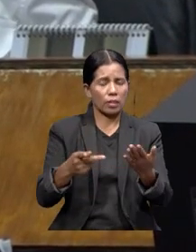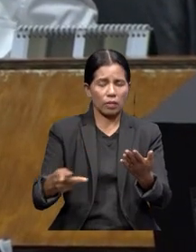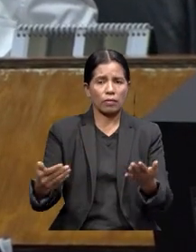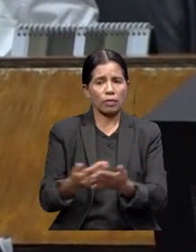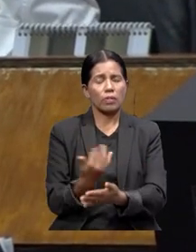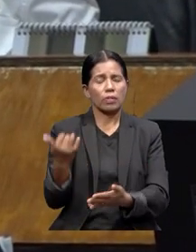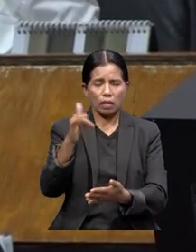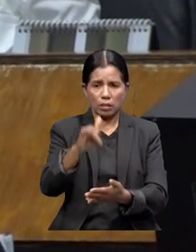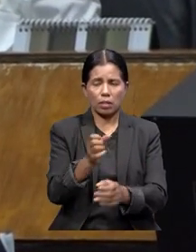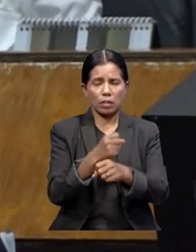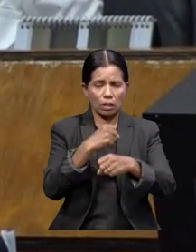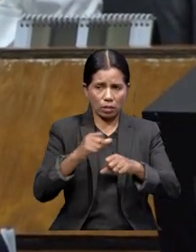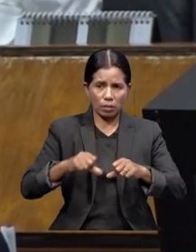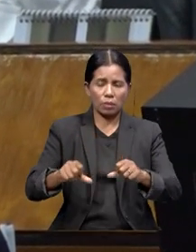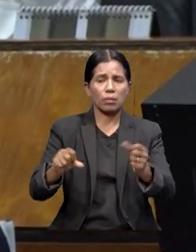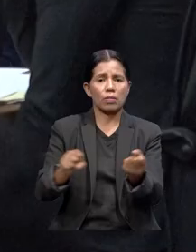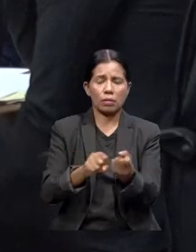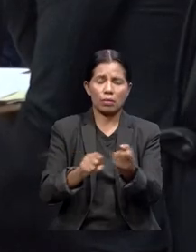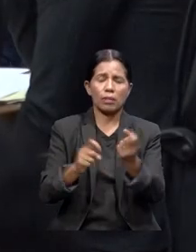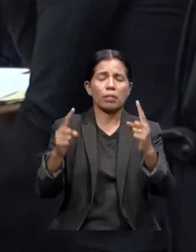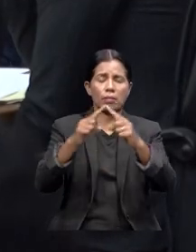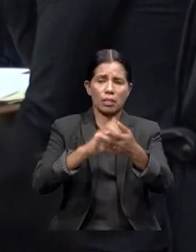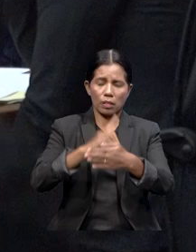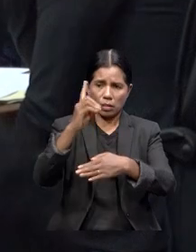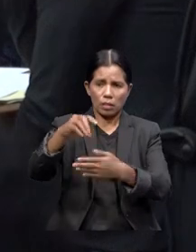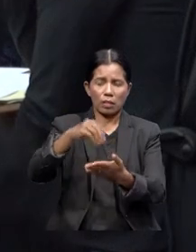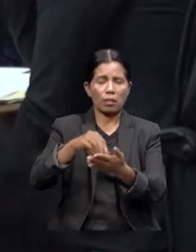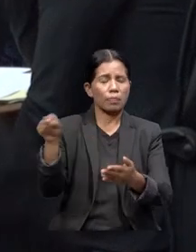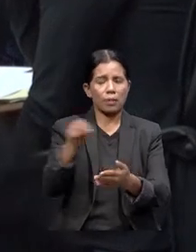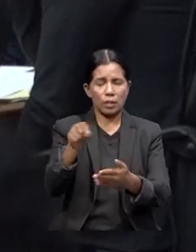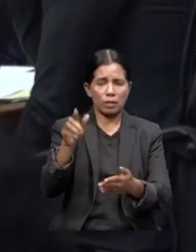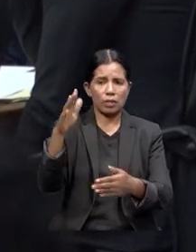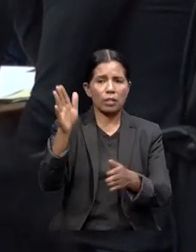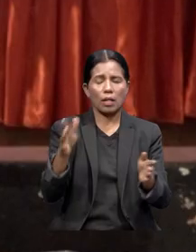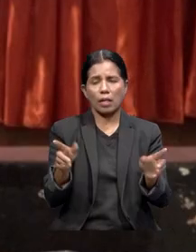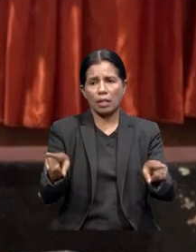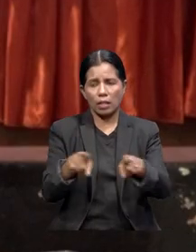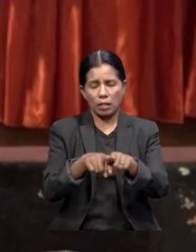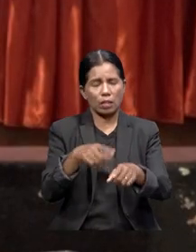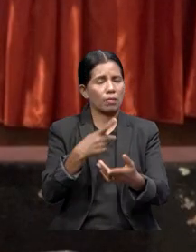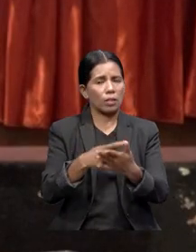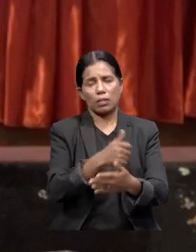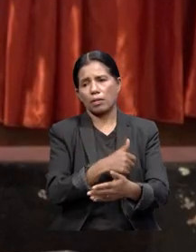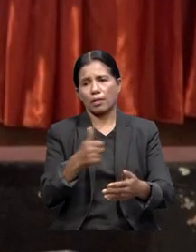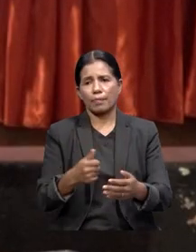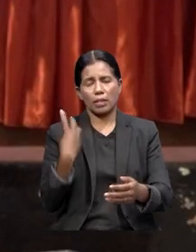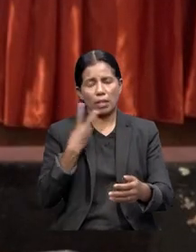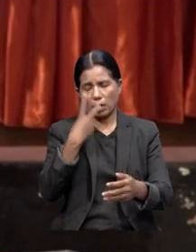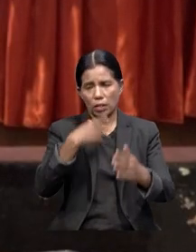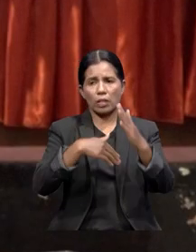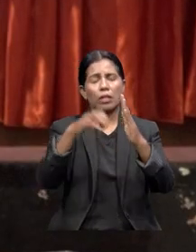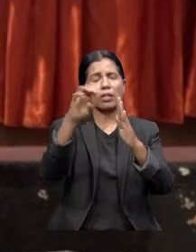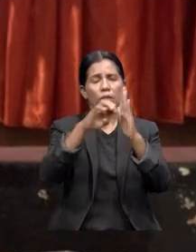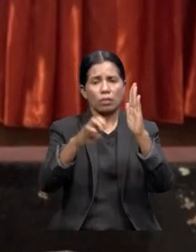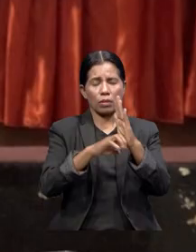setor produtivo ne besei kontribui ba desenvolvimento nasaun aloka porcento ki kompara ho setor seluk. Ita harede ba estrutura orçamento la ia